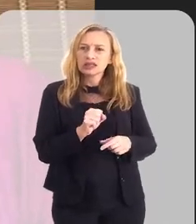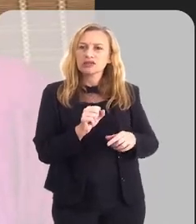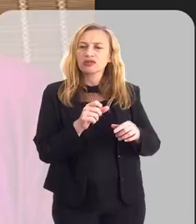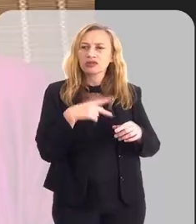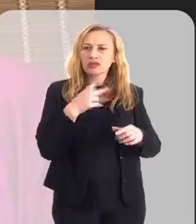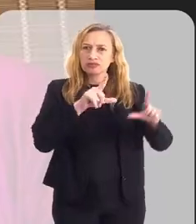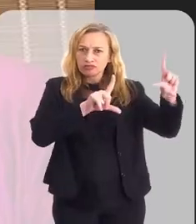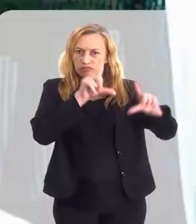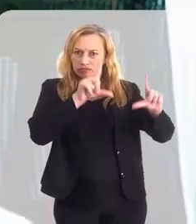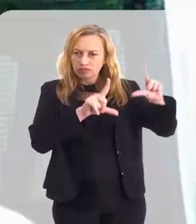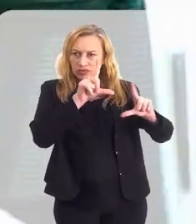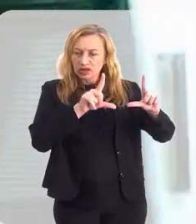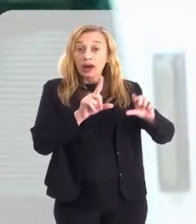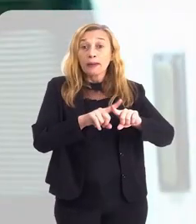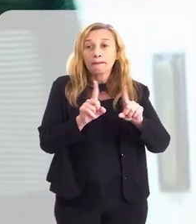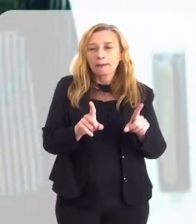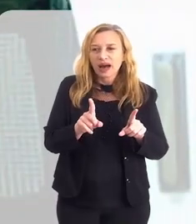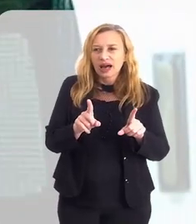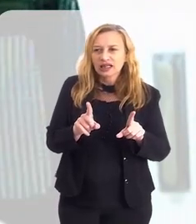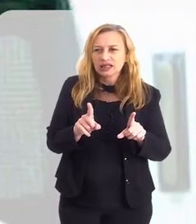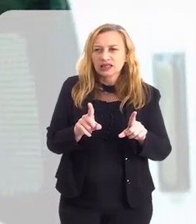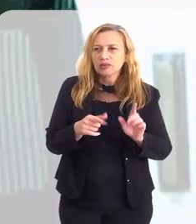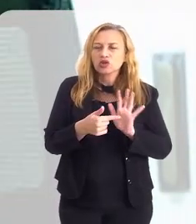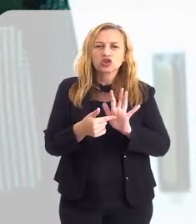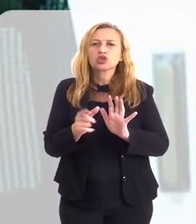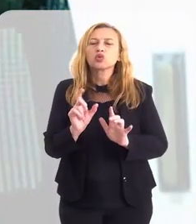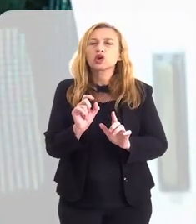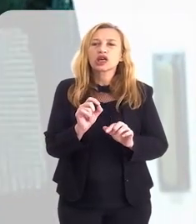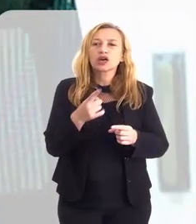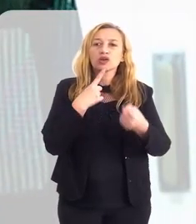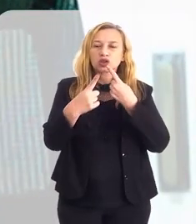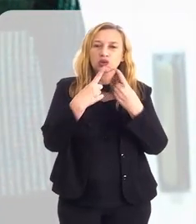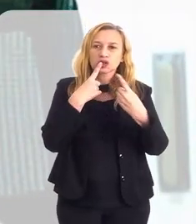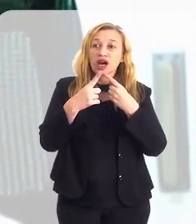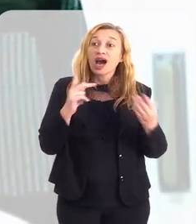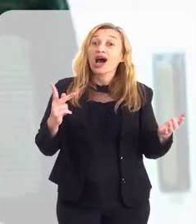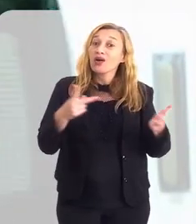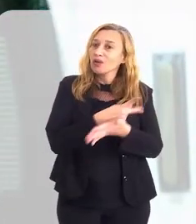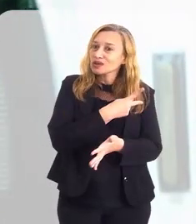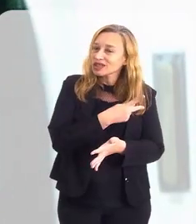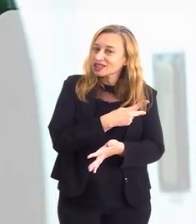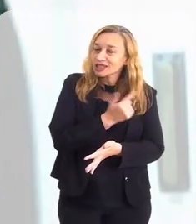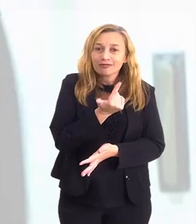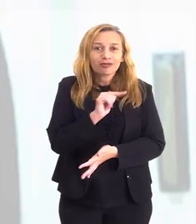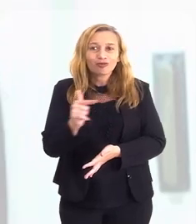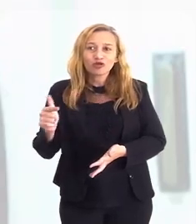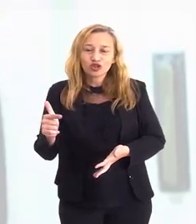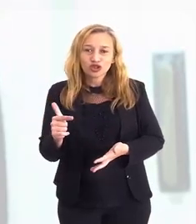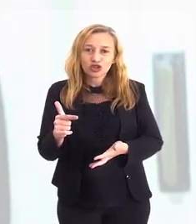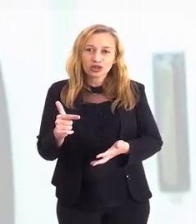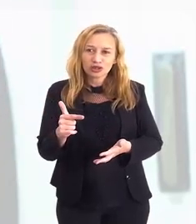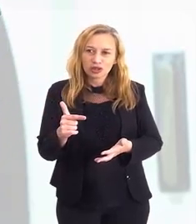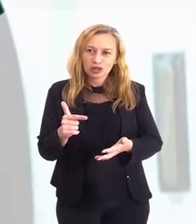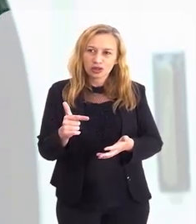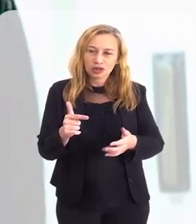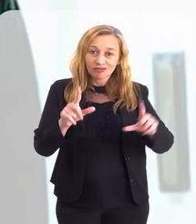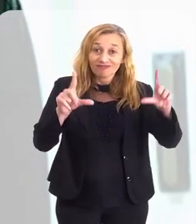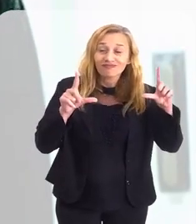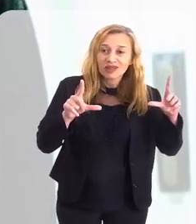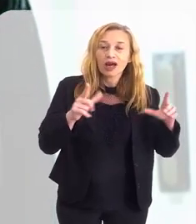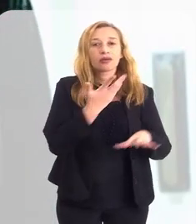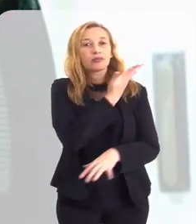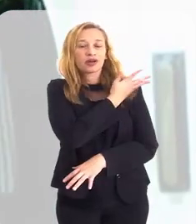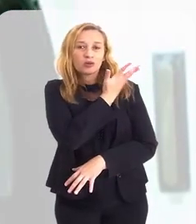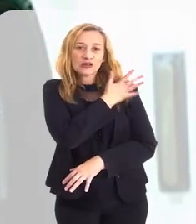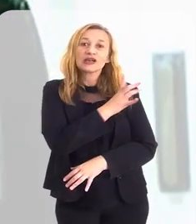de TV, né? Isso é fato, mas isso está dando visibilidade para um debate, porque isso acontecia e não tinha visibilidade.